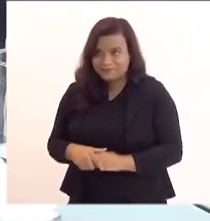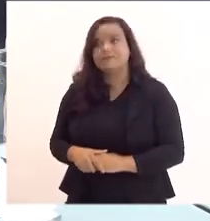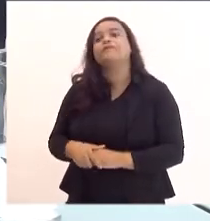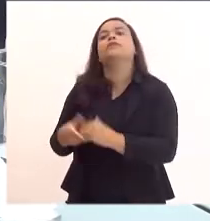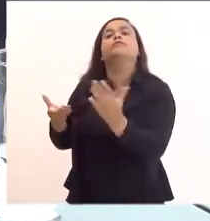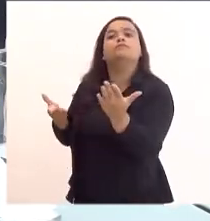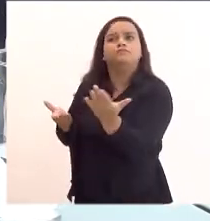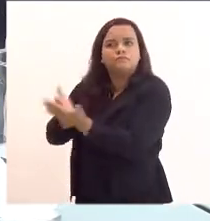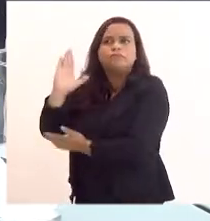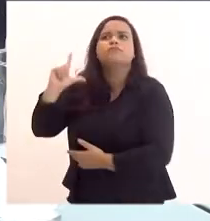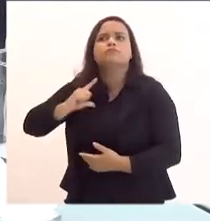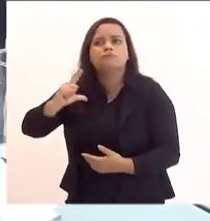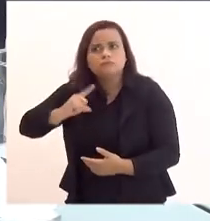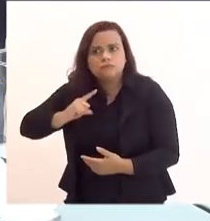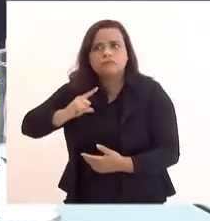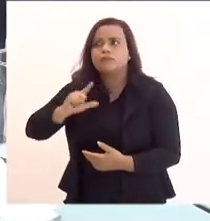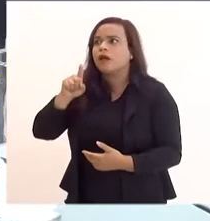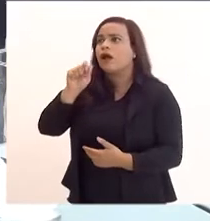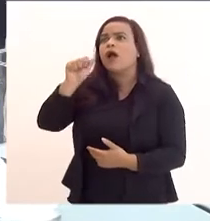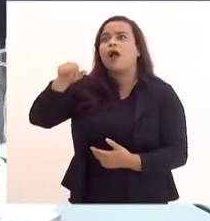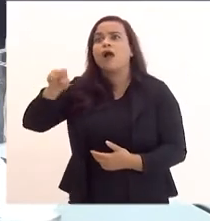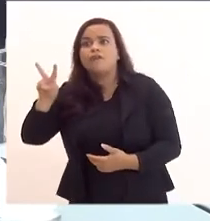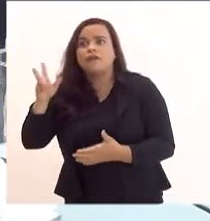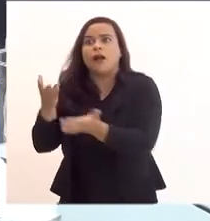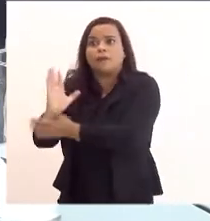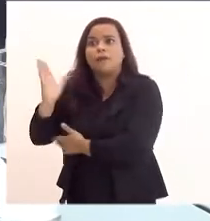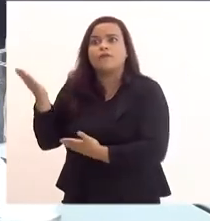Aprovada pela Anvisa.